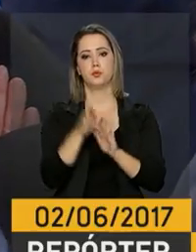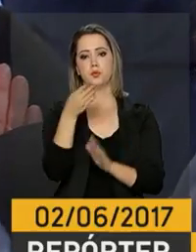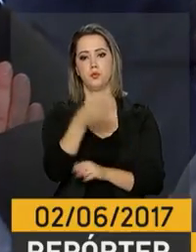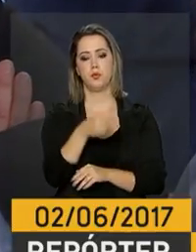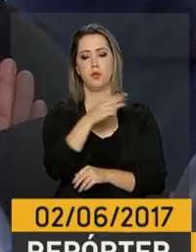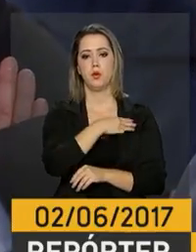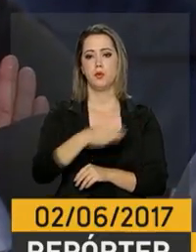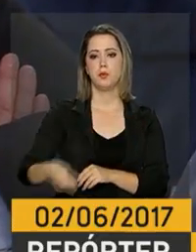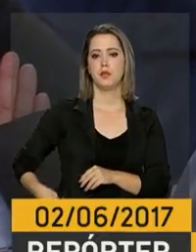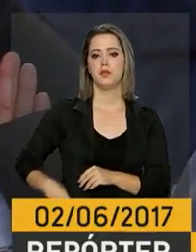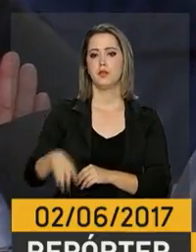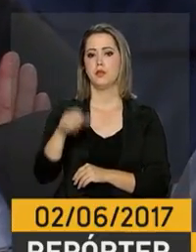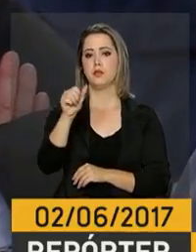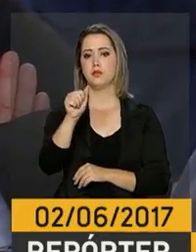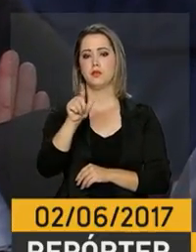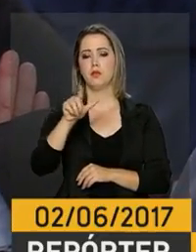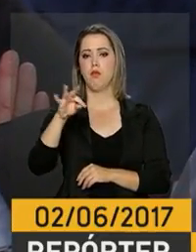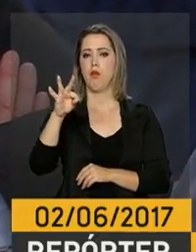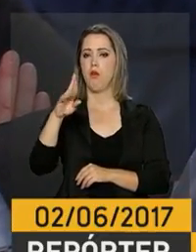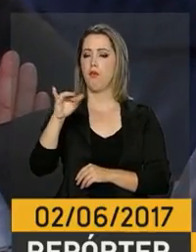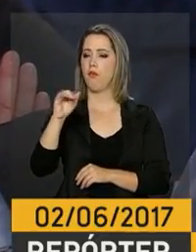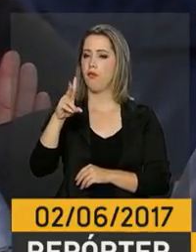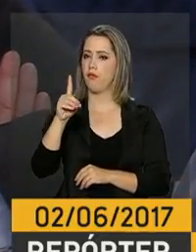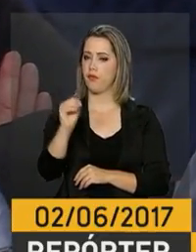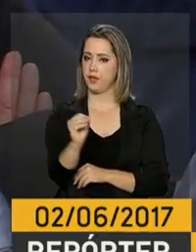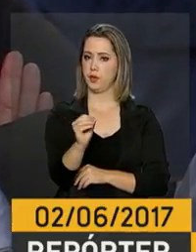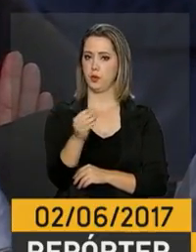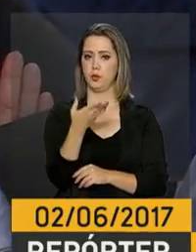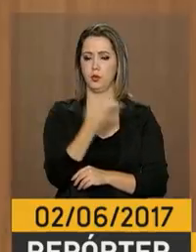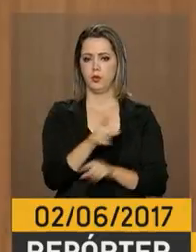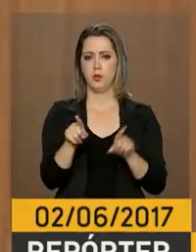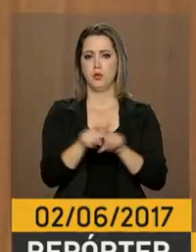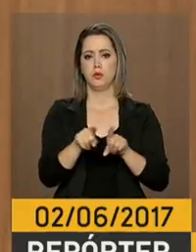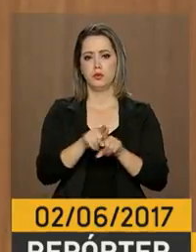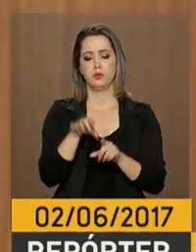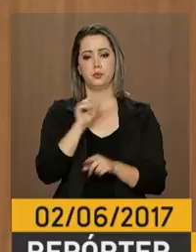zaine e os professores gente para outra região